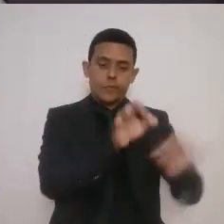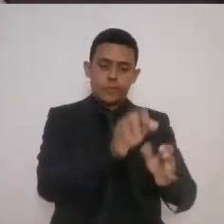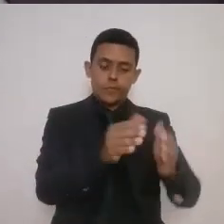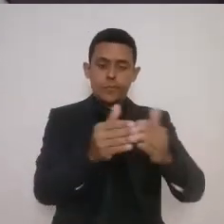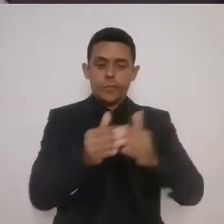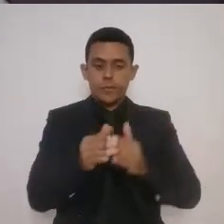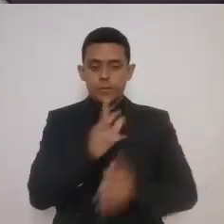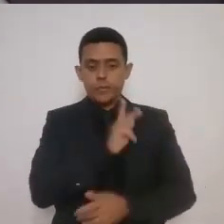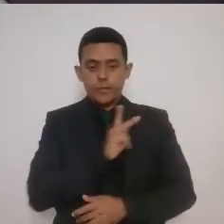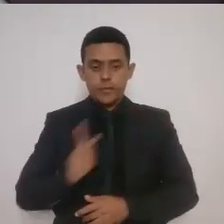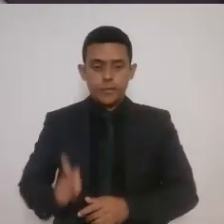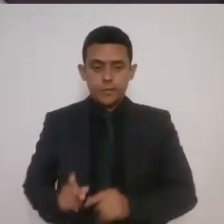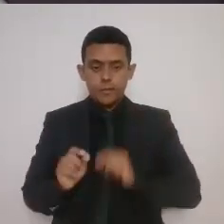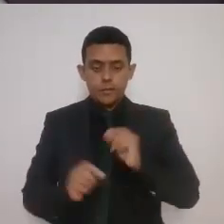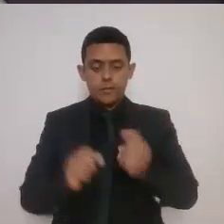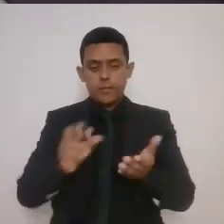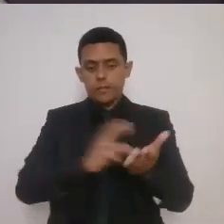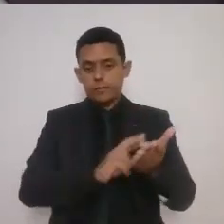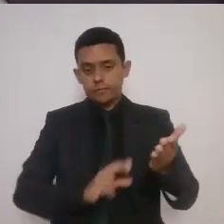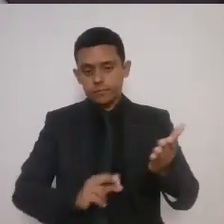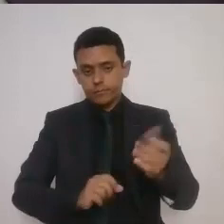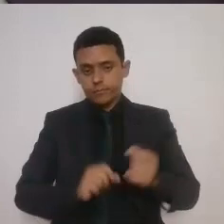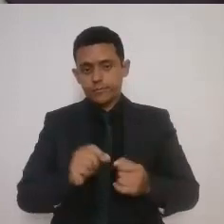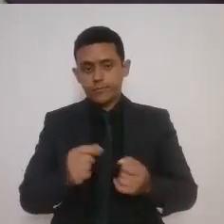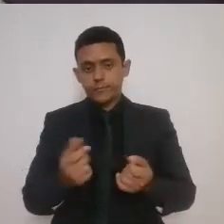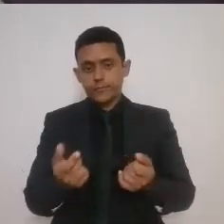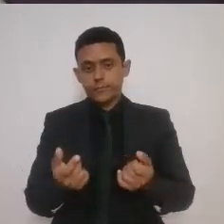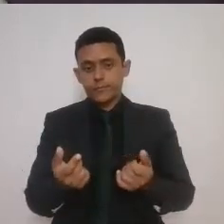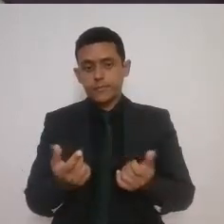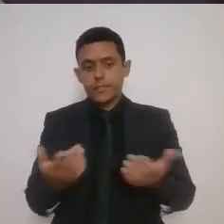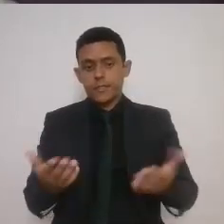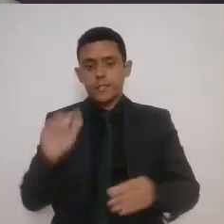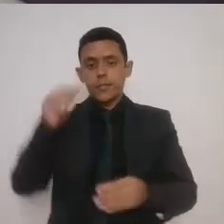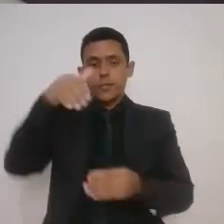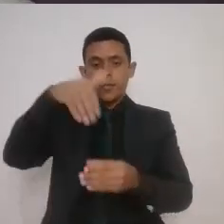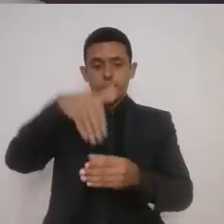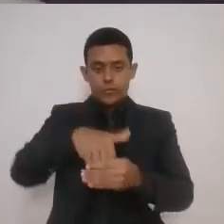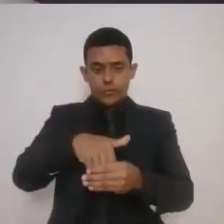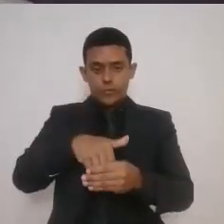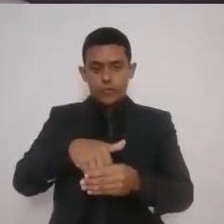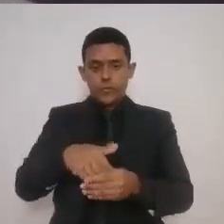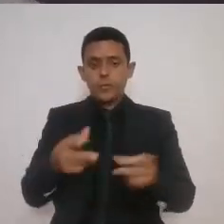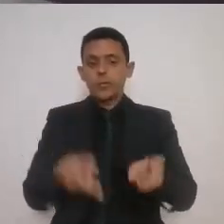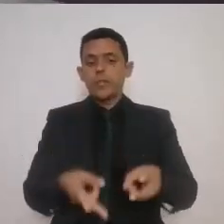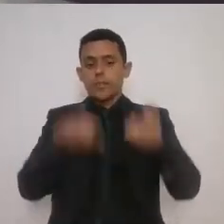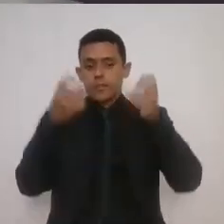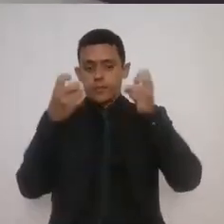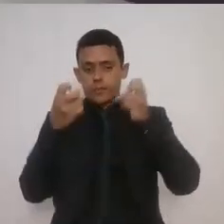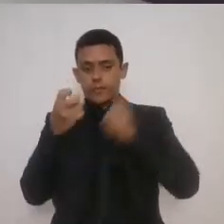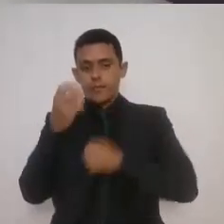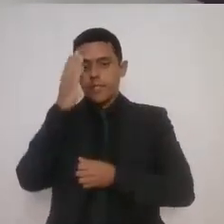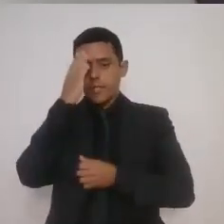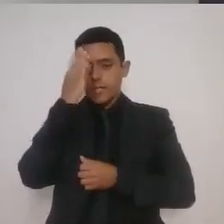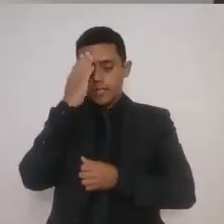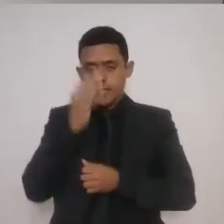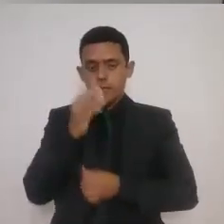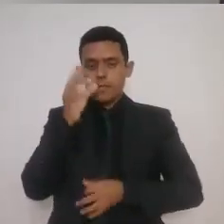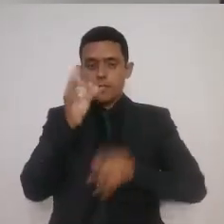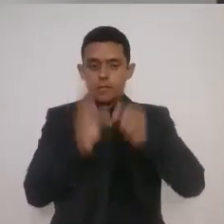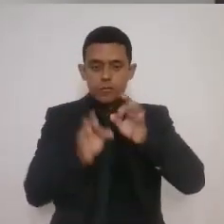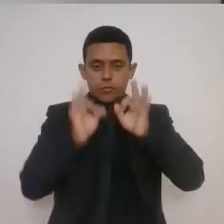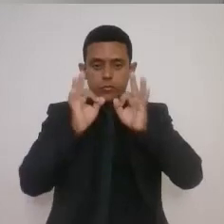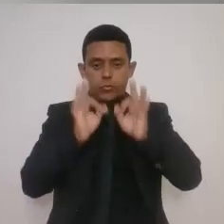estilo relator, no caso, em espero que estou votando no sentido de reconhecer a competência do juízo da 8ª